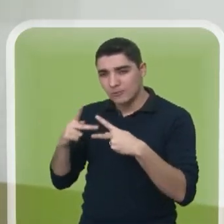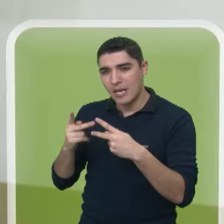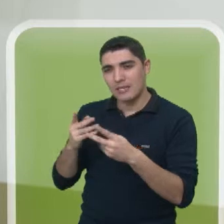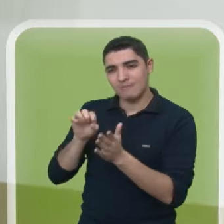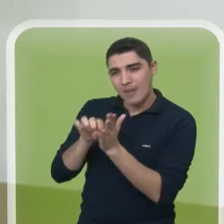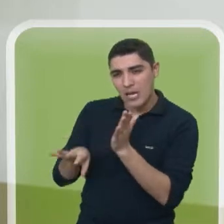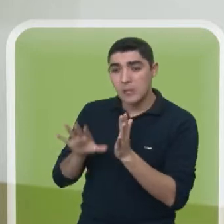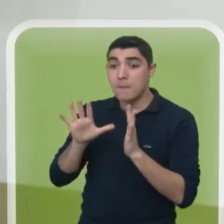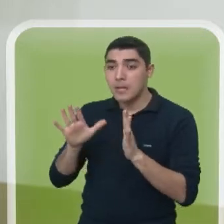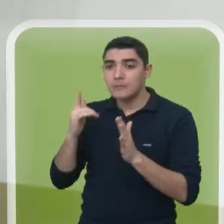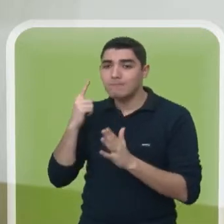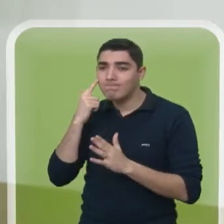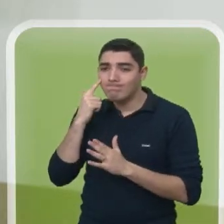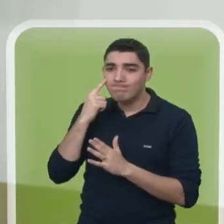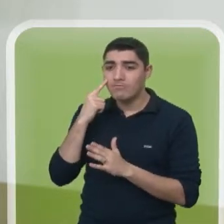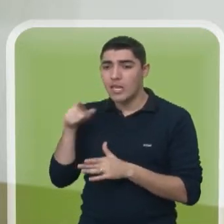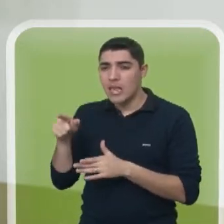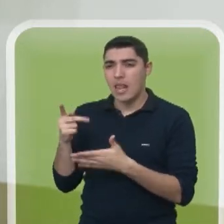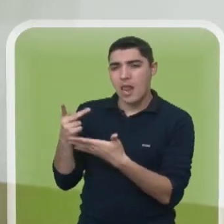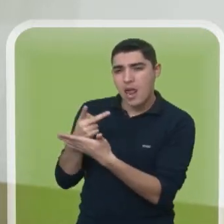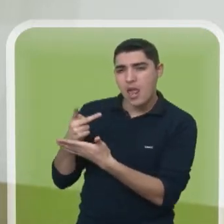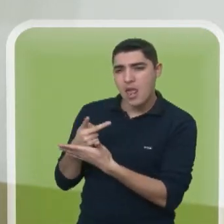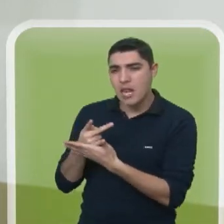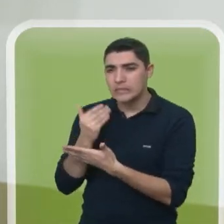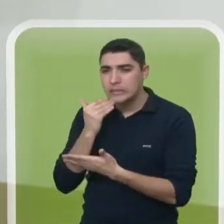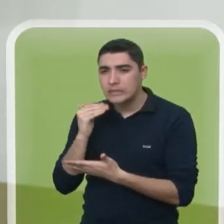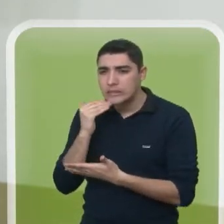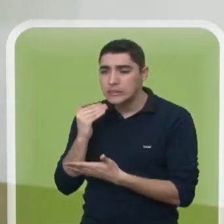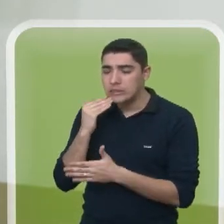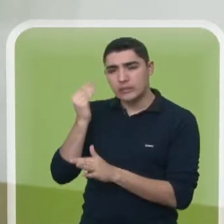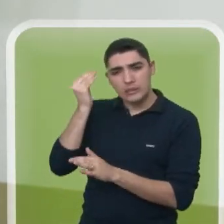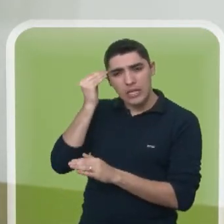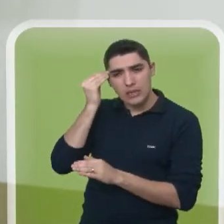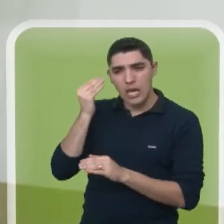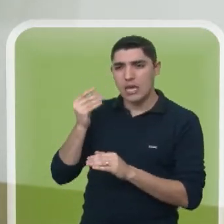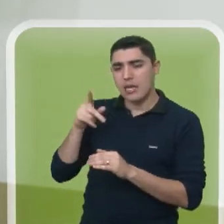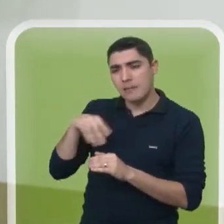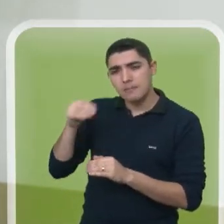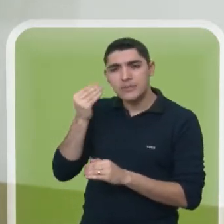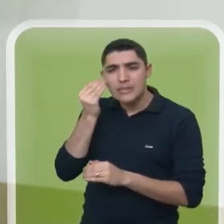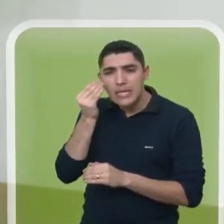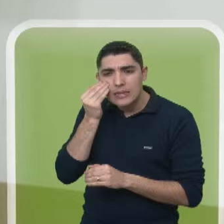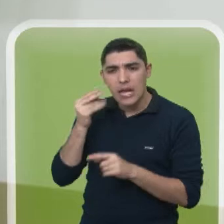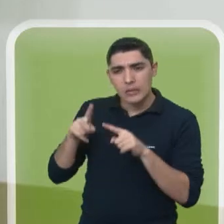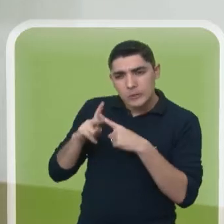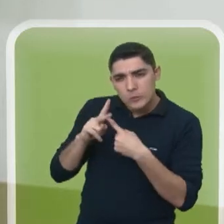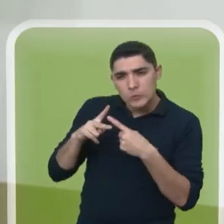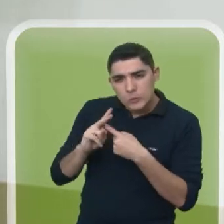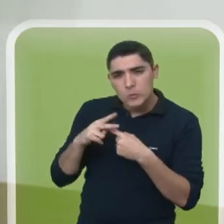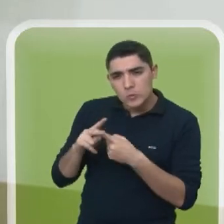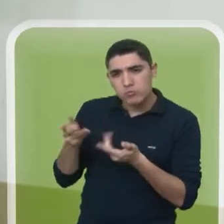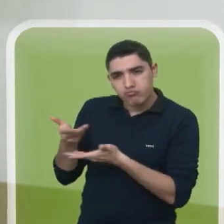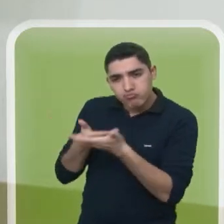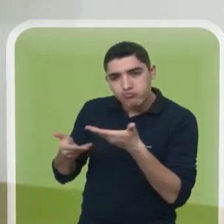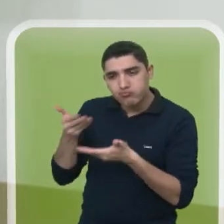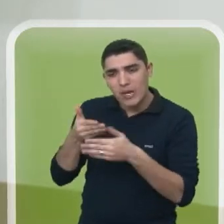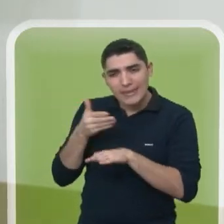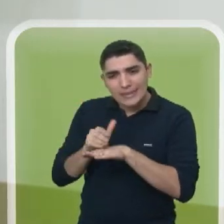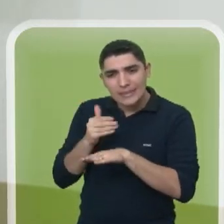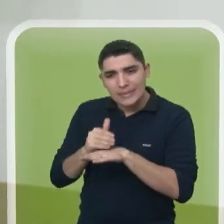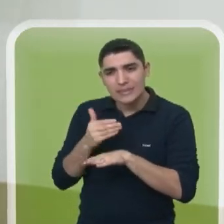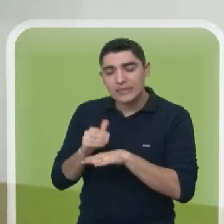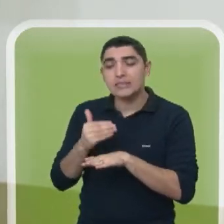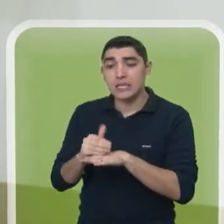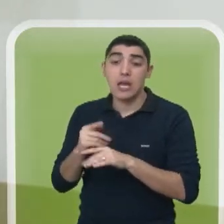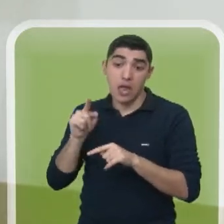os cacos, ver o que pode acertar já para o NBB, quais as peças que faltam para completar o elenco. Eu acho que é